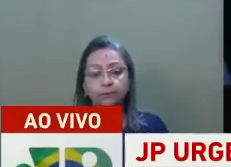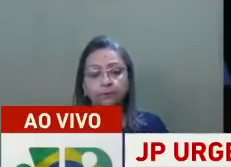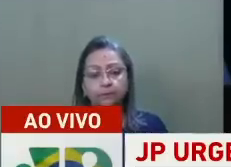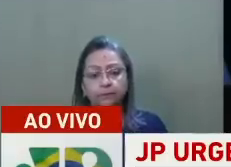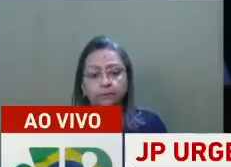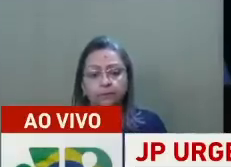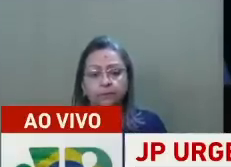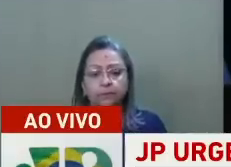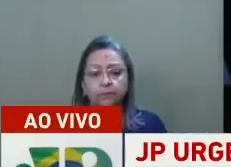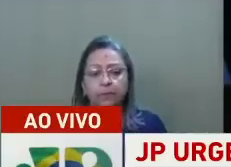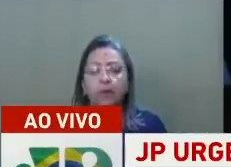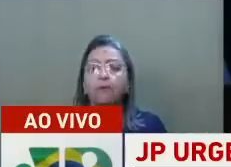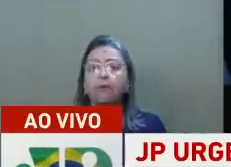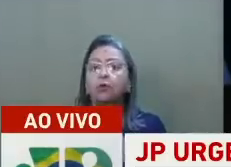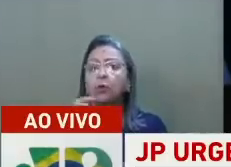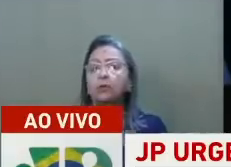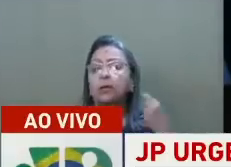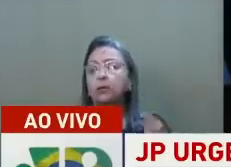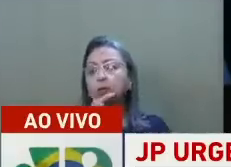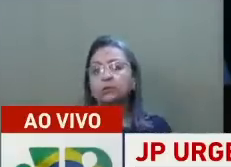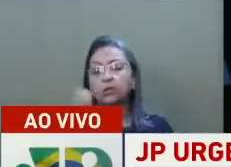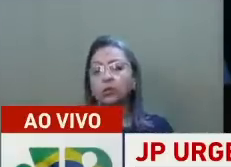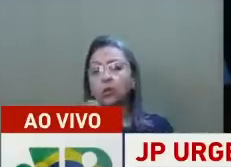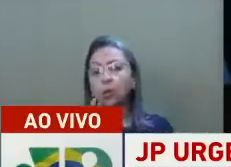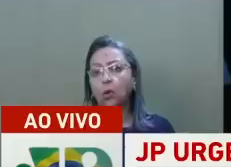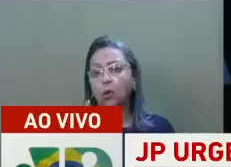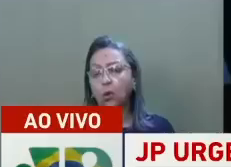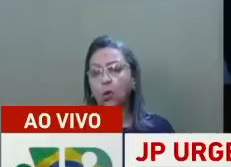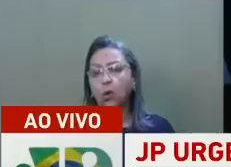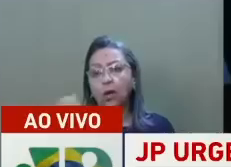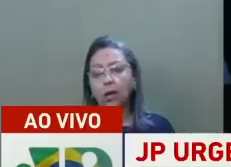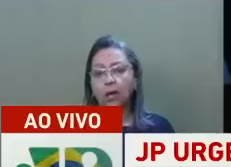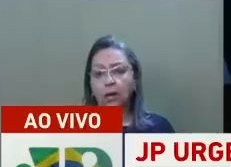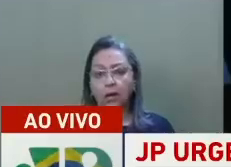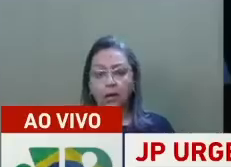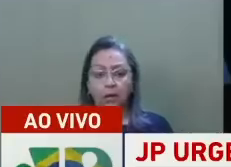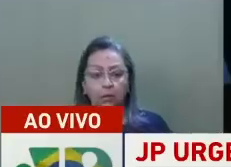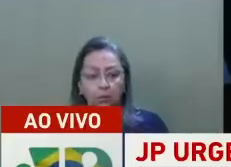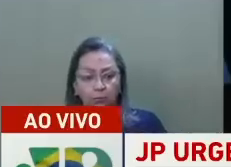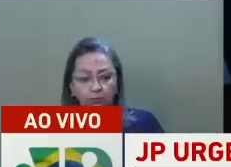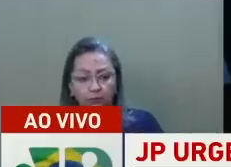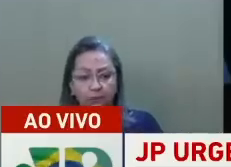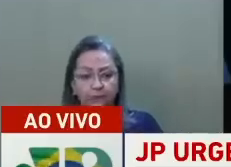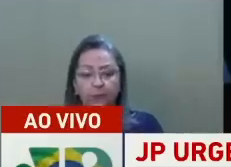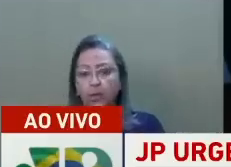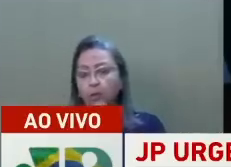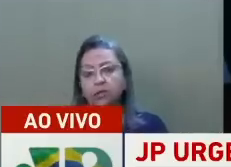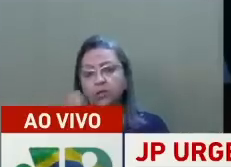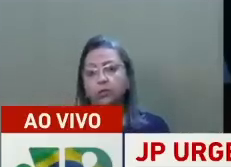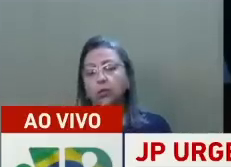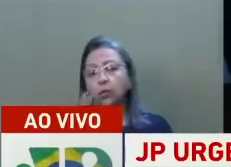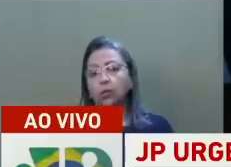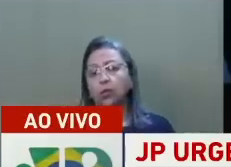presidente. Voto contrário do senador Randolfo Rodrigues, do senador Humberto Costa.